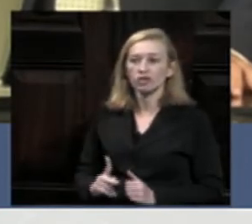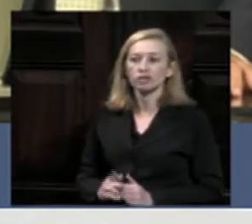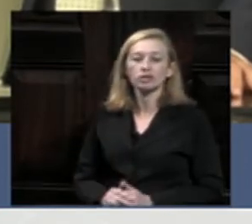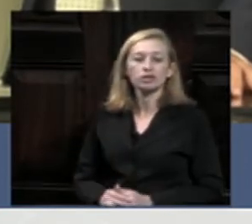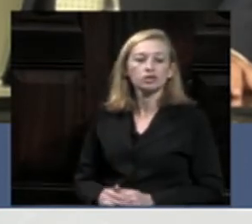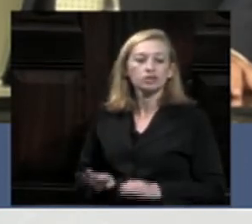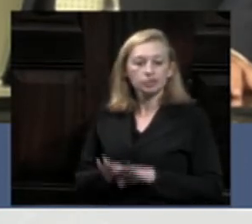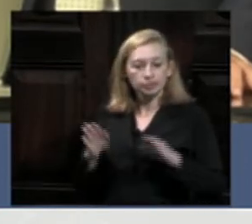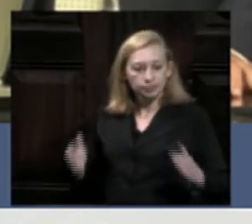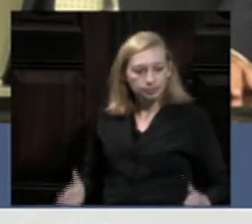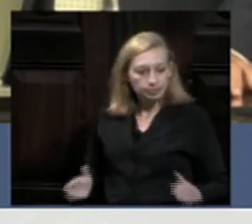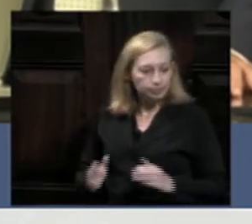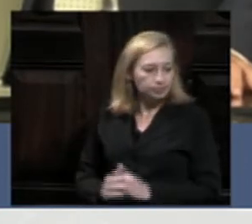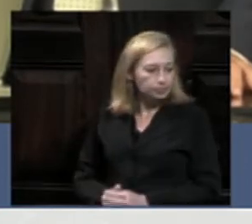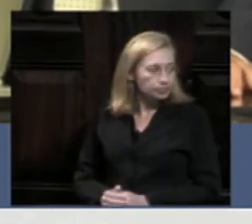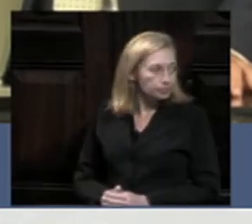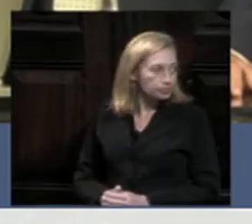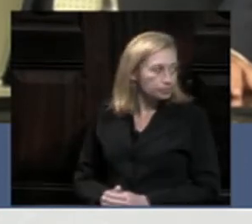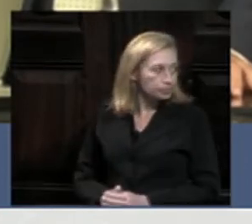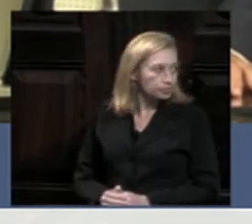Há sobre a mesa